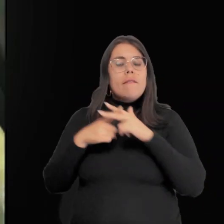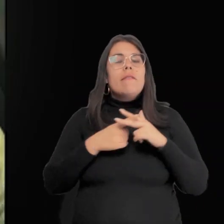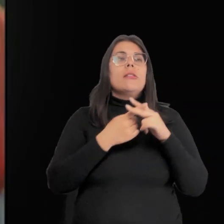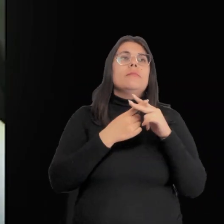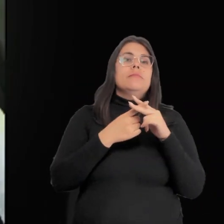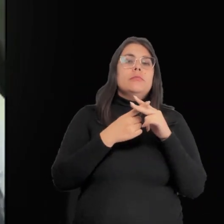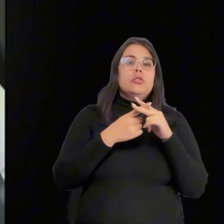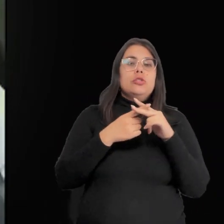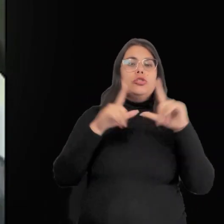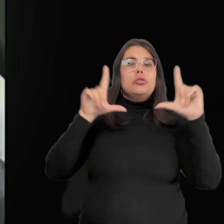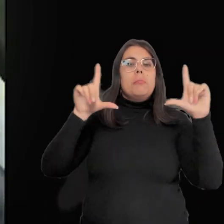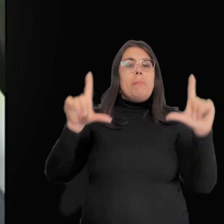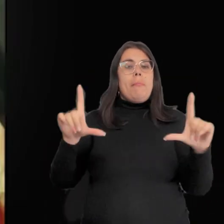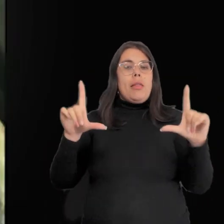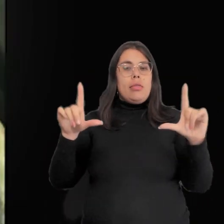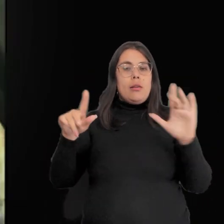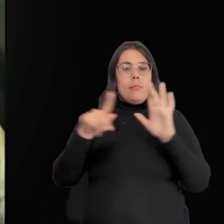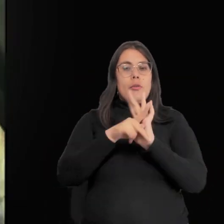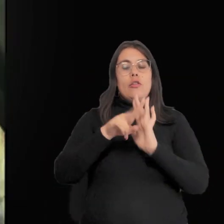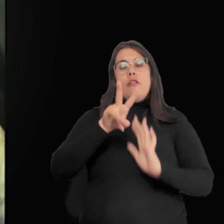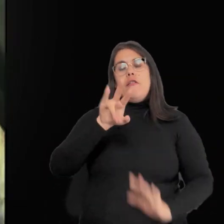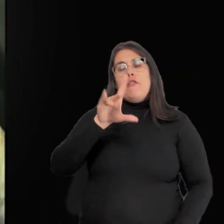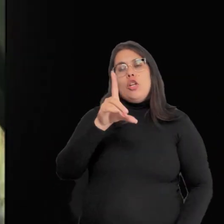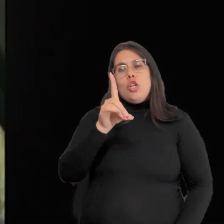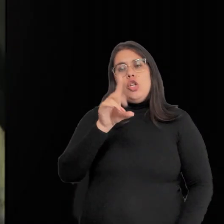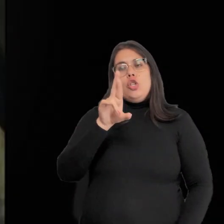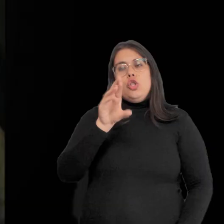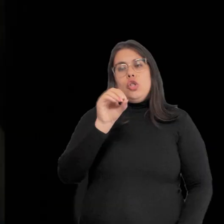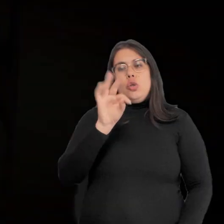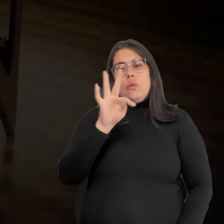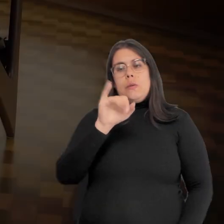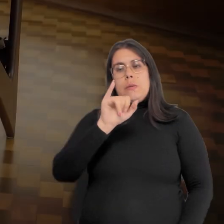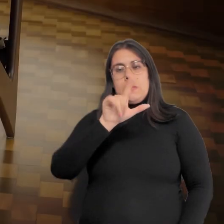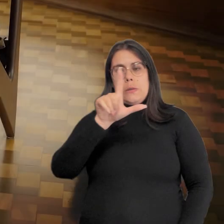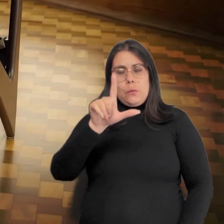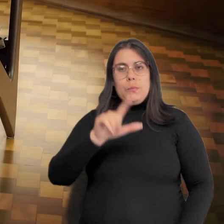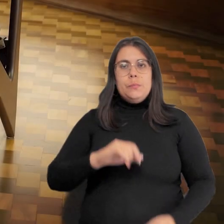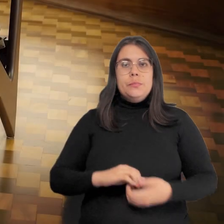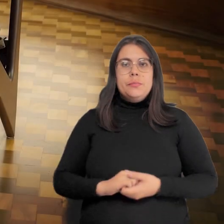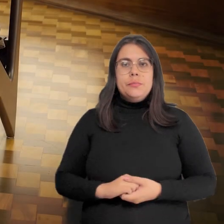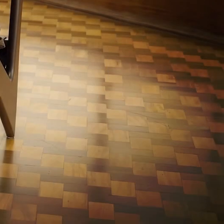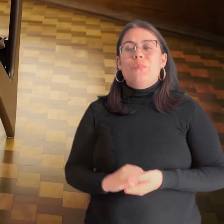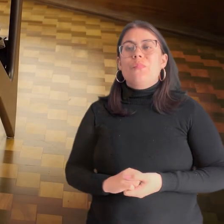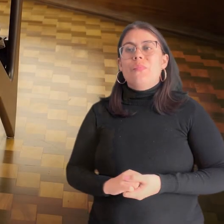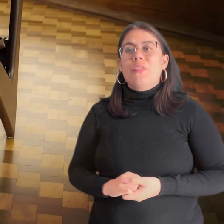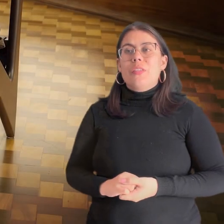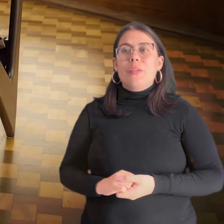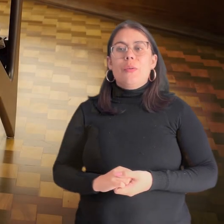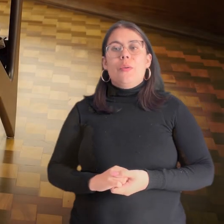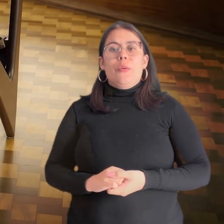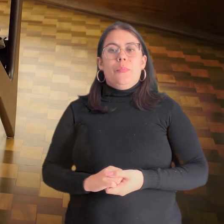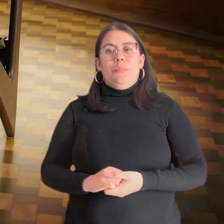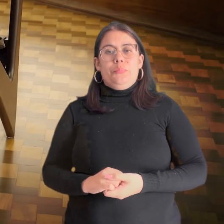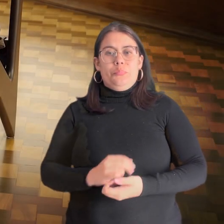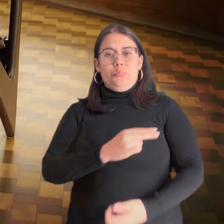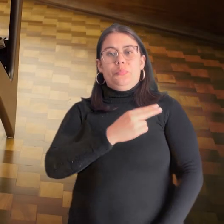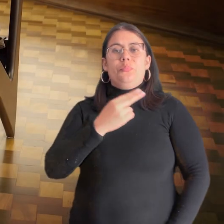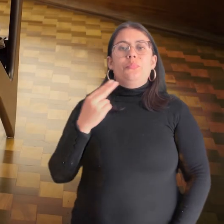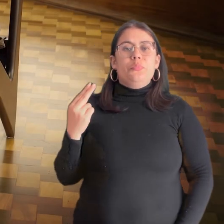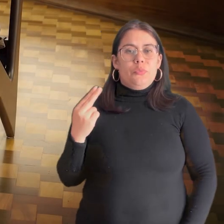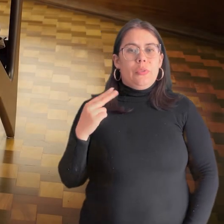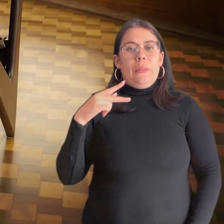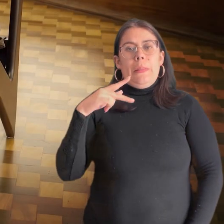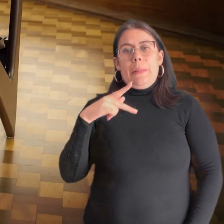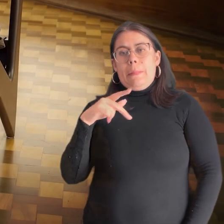fazer restauros de painéis em Vidrotil. Meu nome é Paulo Bruna, eu sou